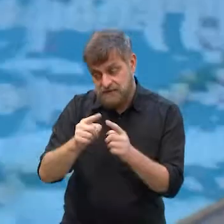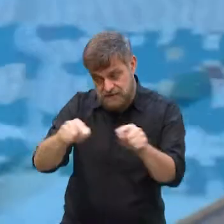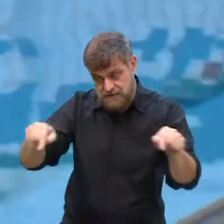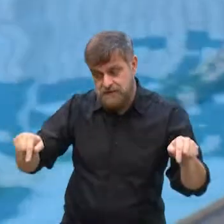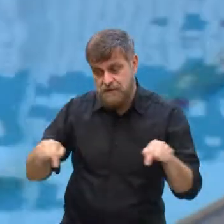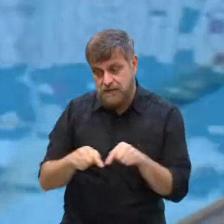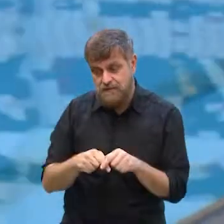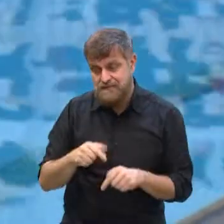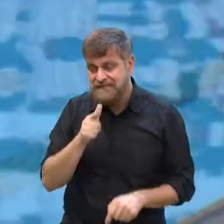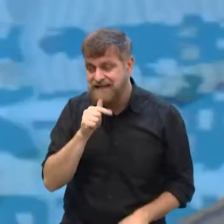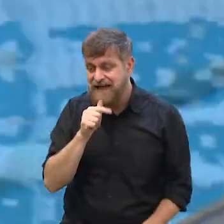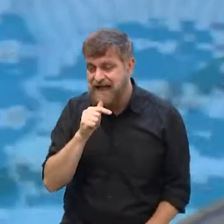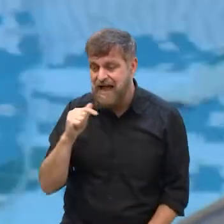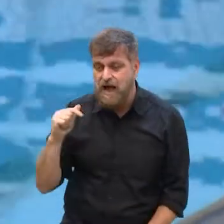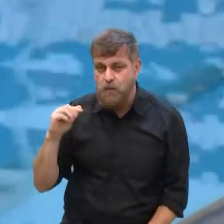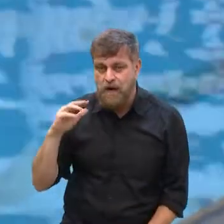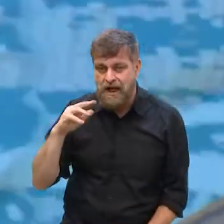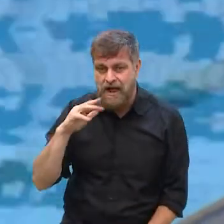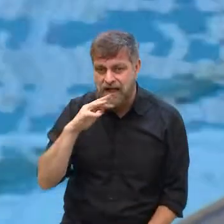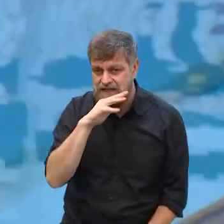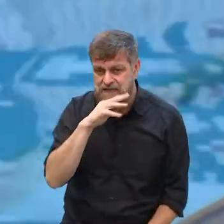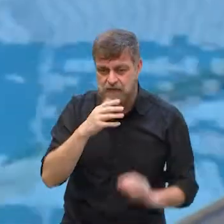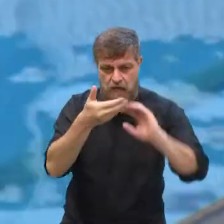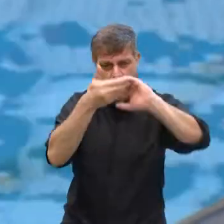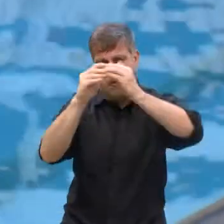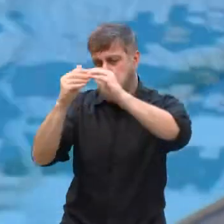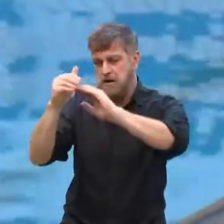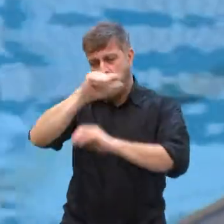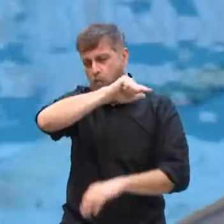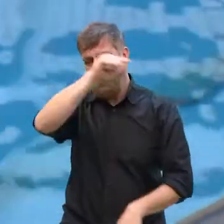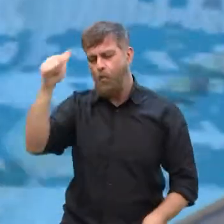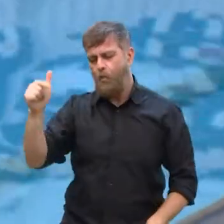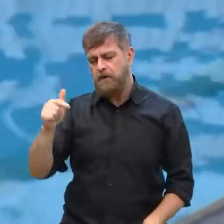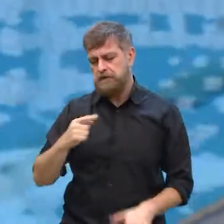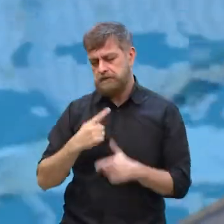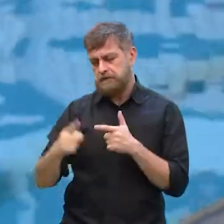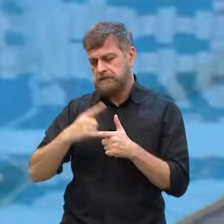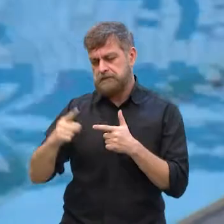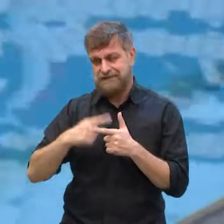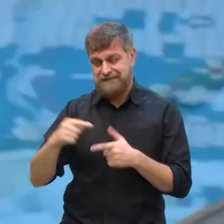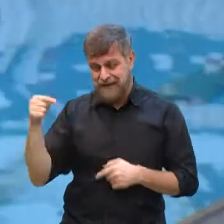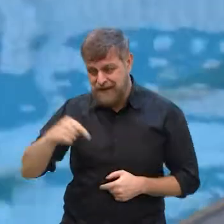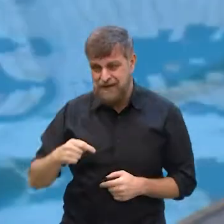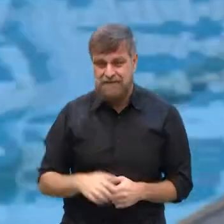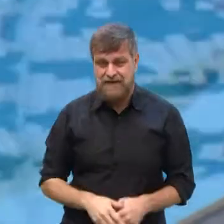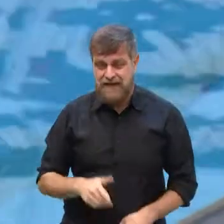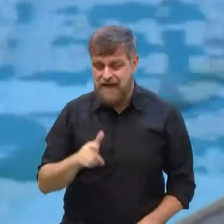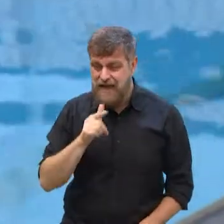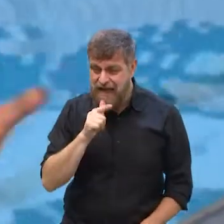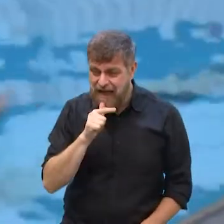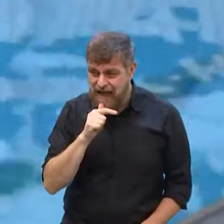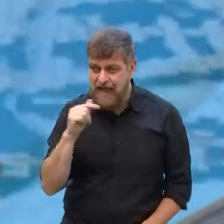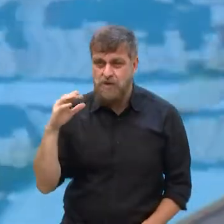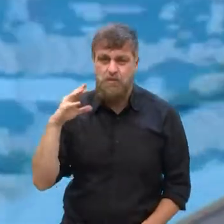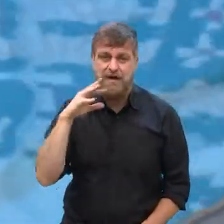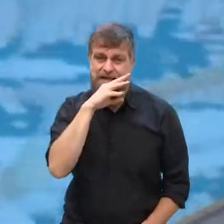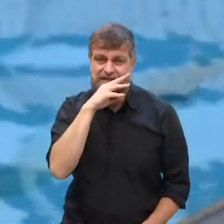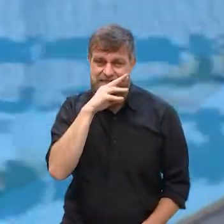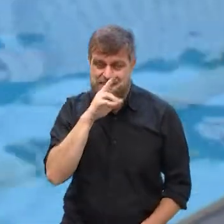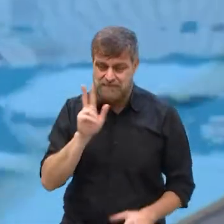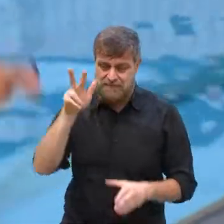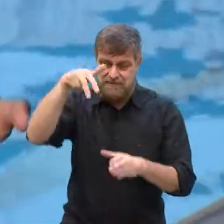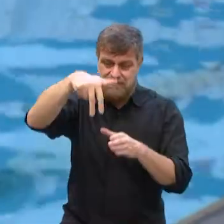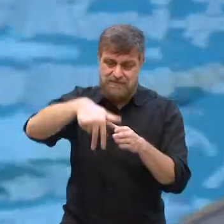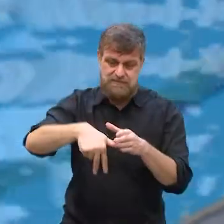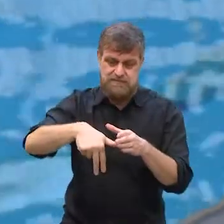Tá. Não necessariamente coberta, mas a piscina tem que ser aquecida, porque senão o atleta não consegue ficar muito tempo dentro da água